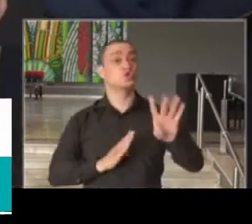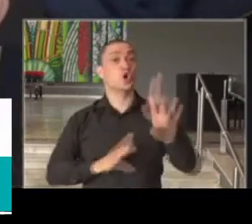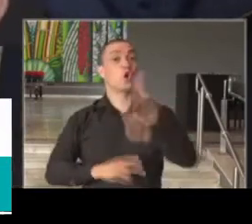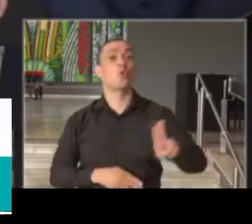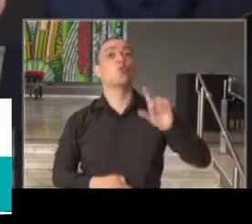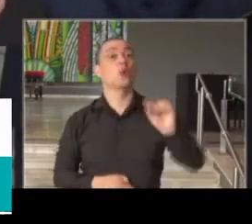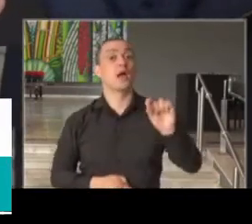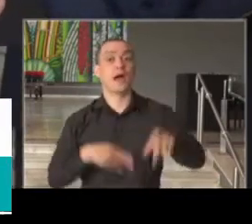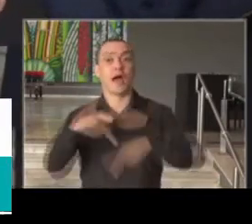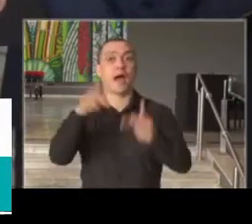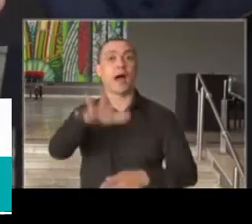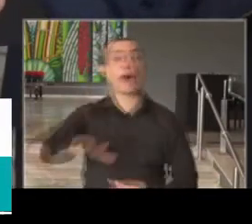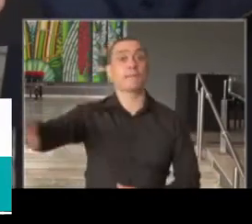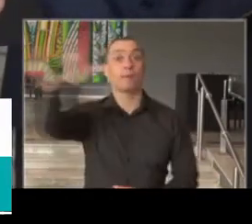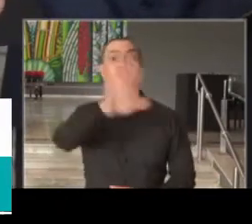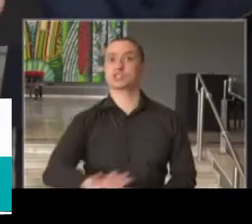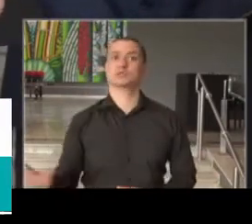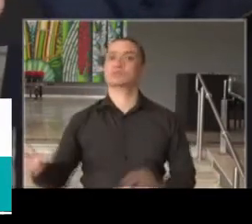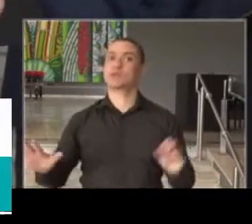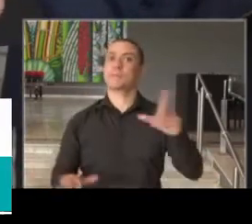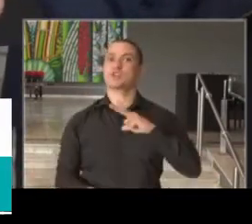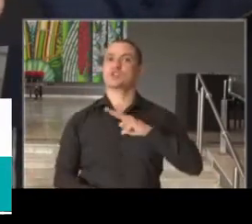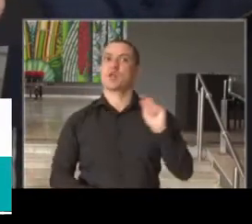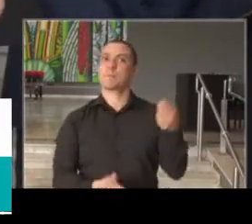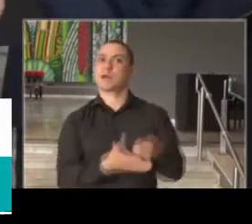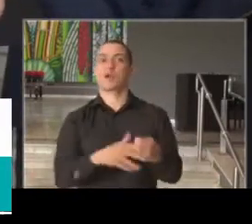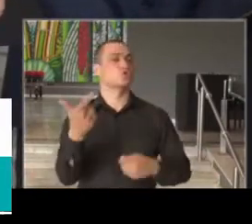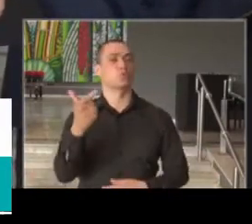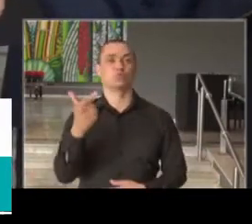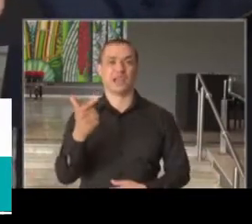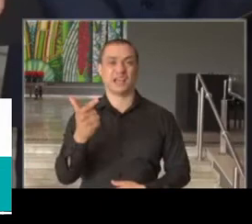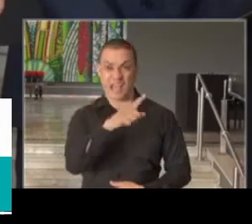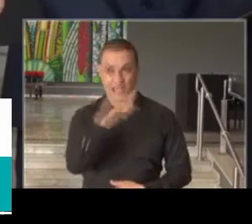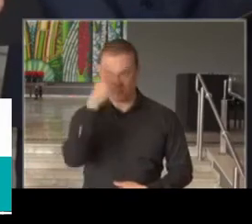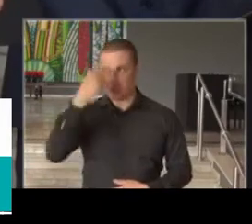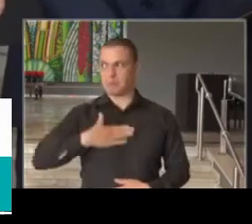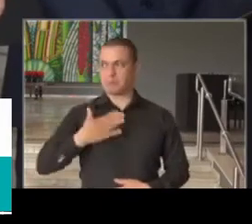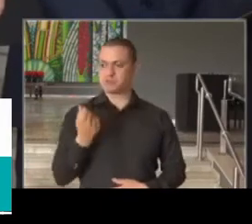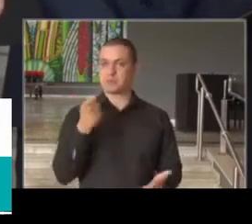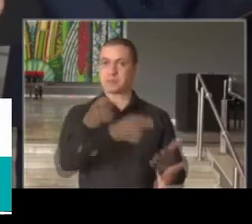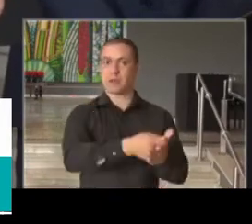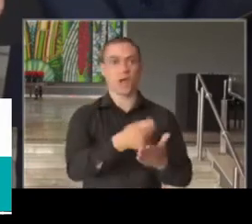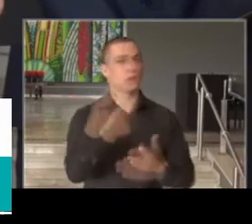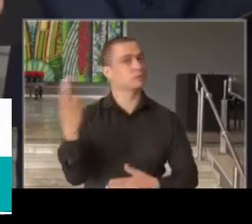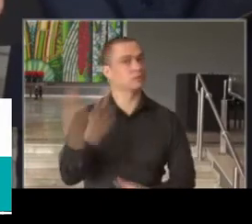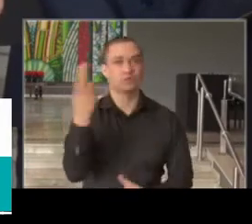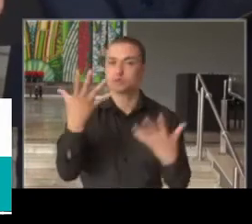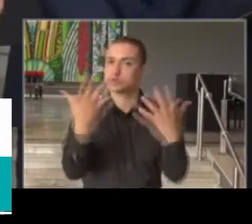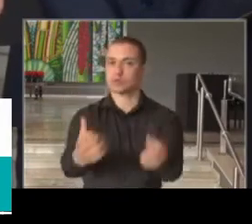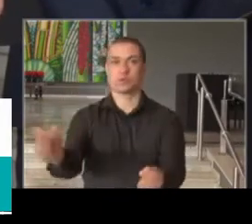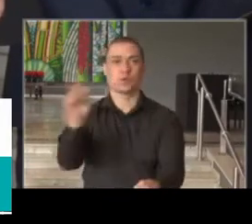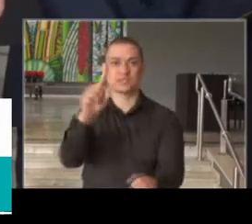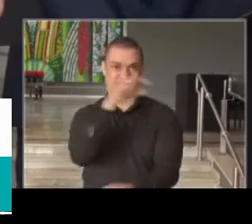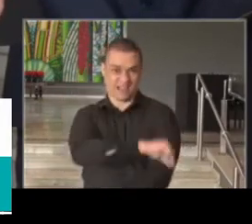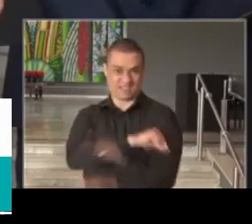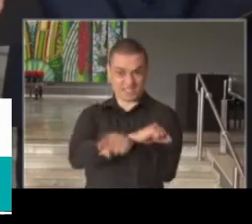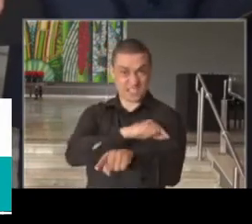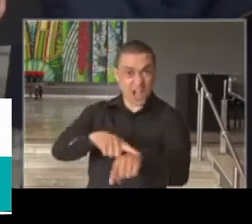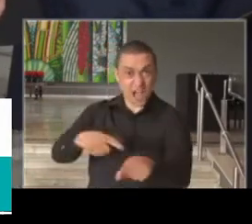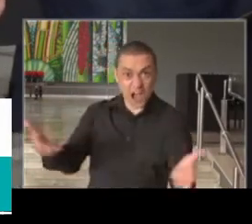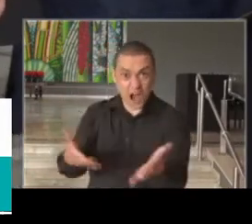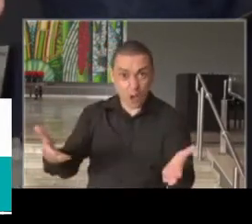uso na população em geral. Não existe possibilidade da utilização desta vacina, neste